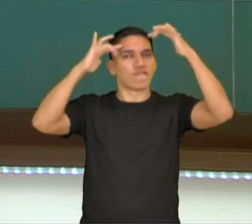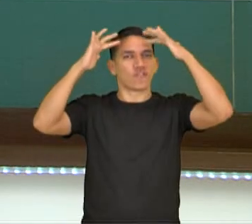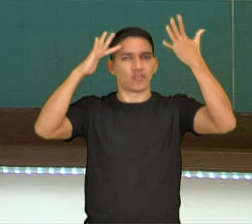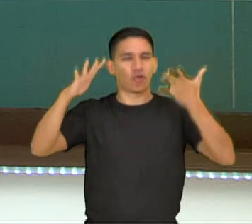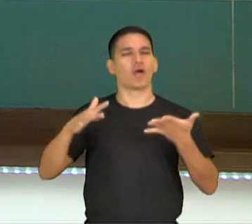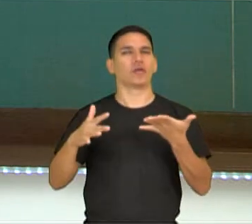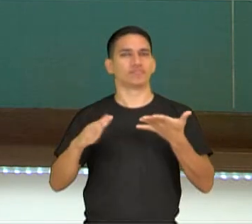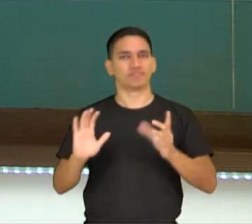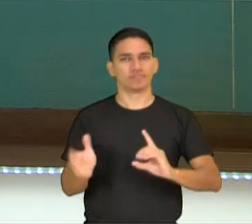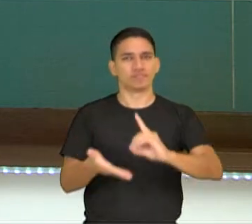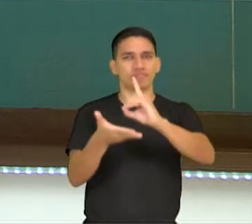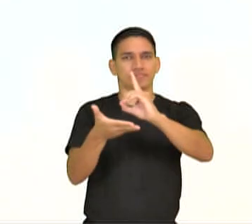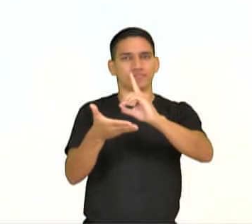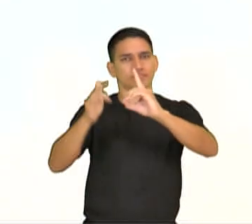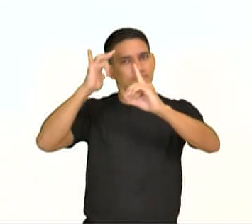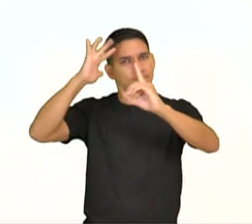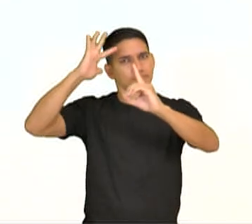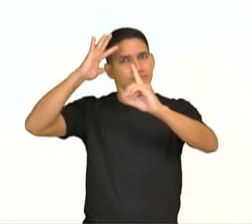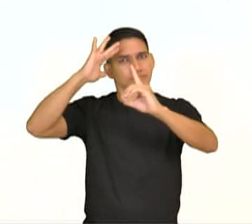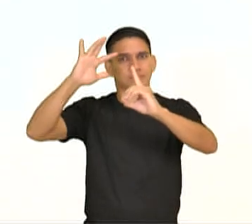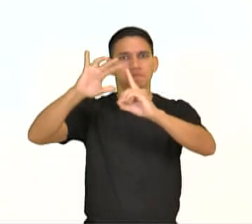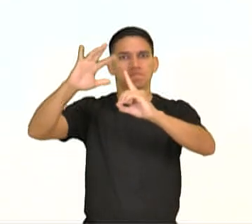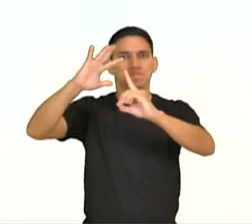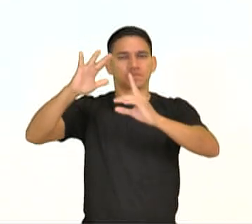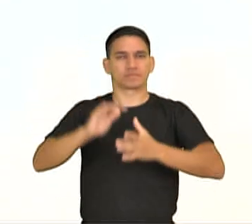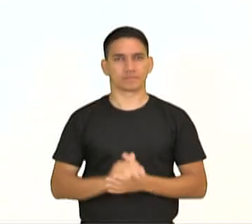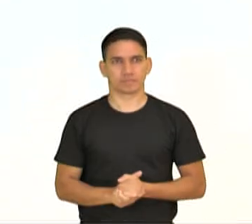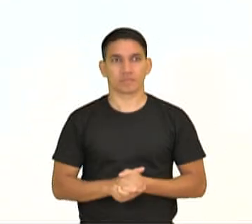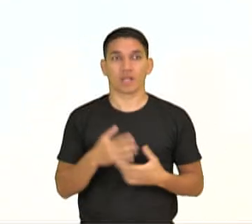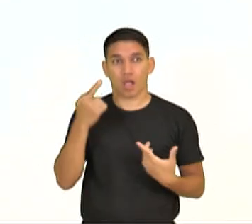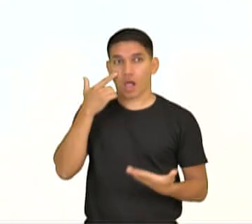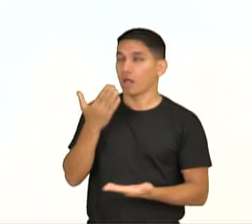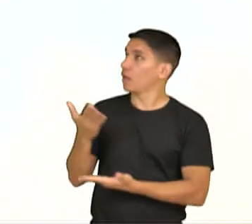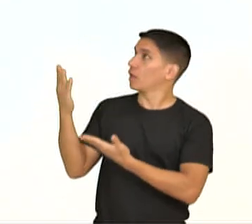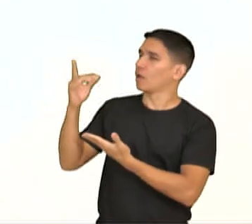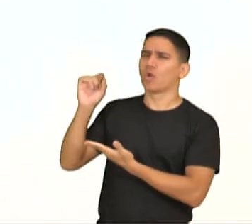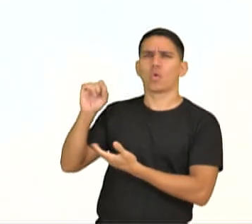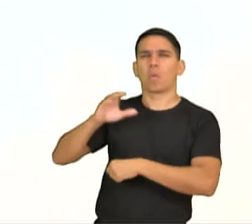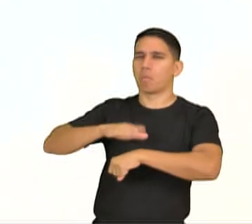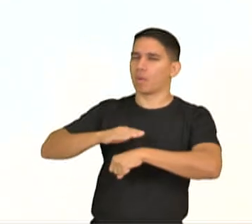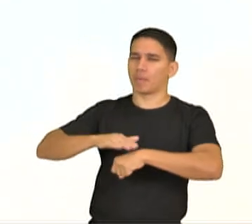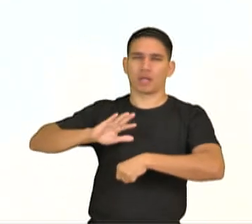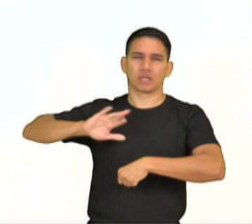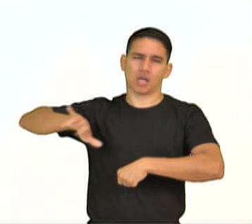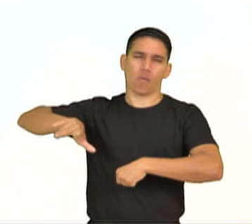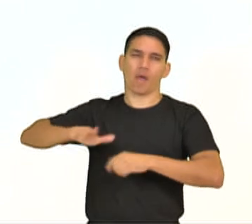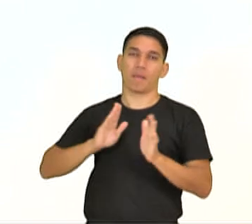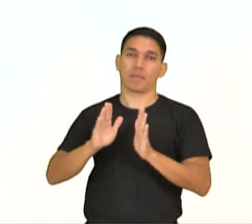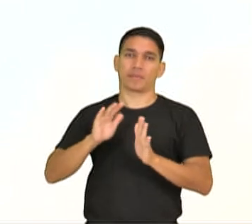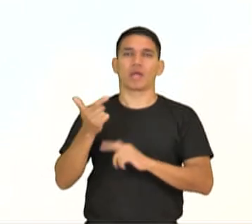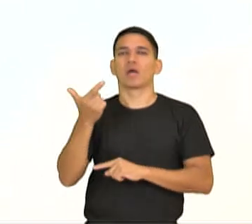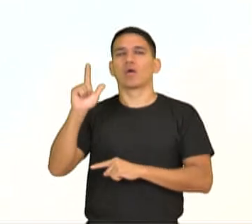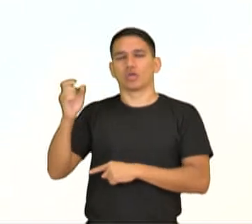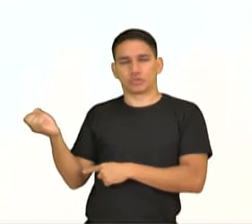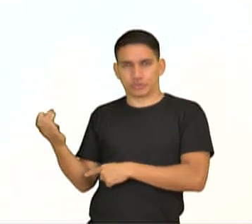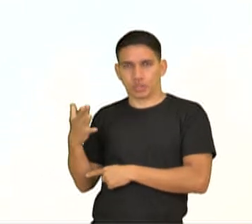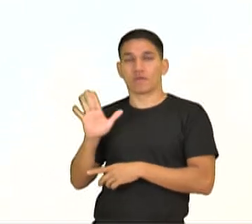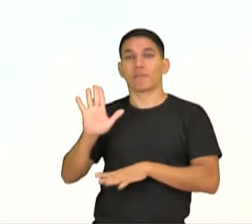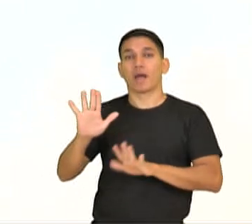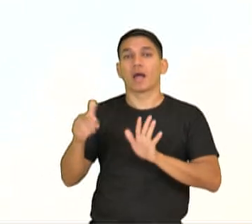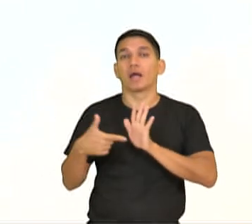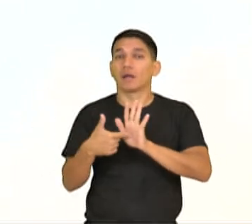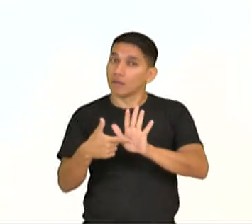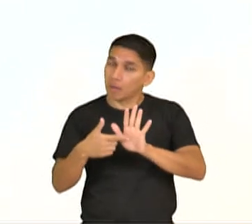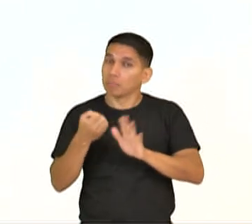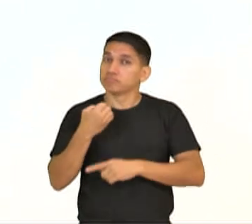chamada patrística. E também aqui nós podemos ver uma imagem que não é desse período, né? É uma imagem já da modernidade, mas que